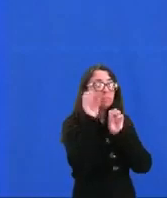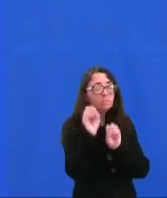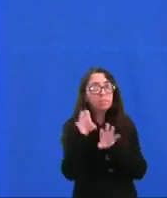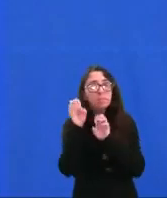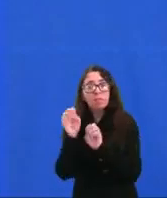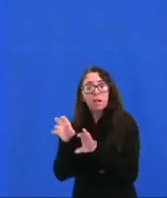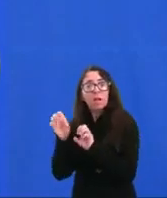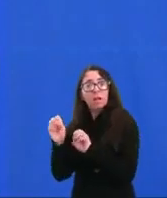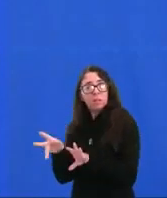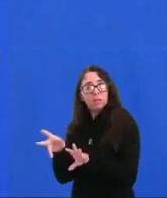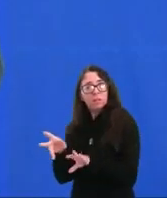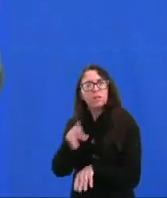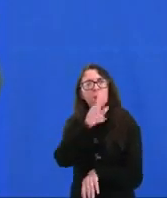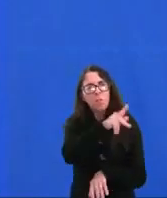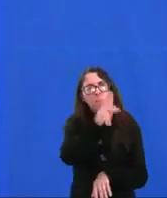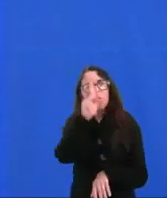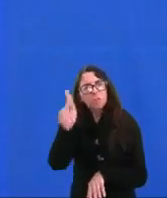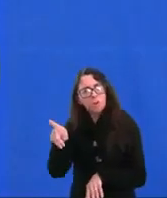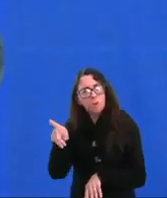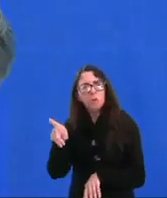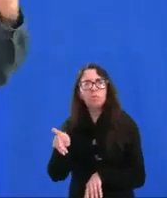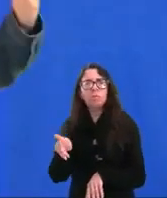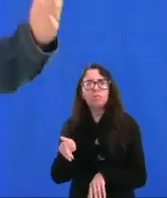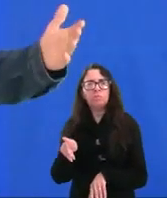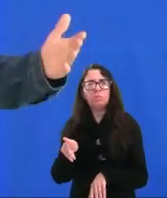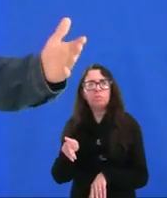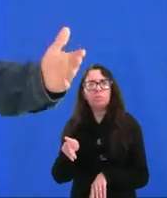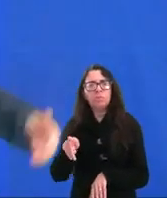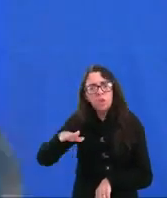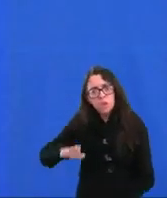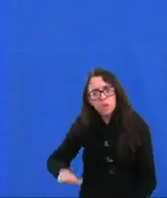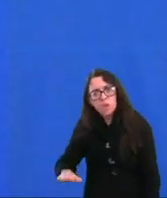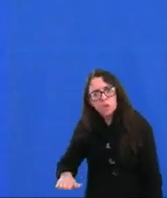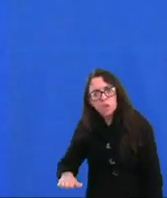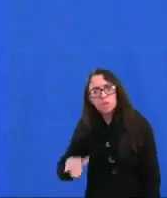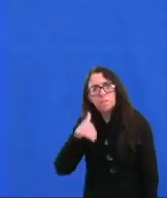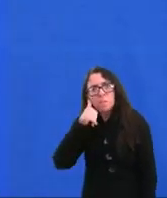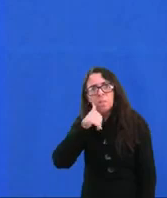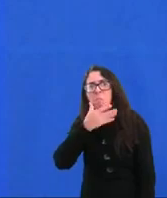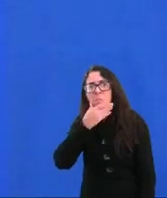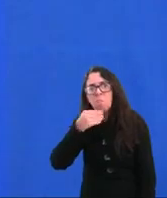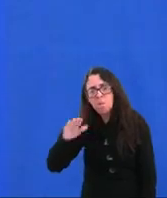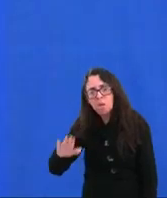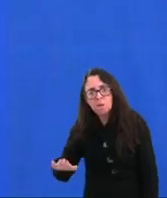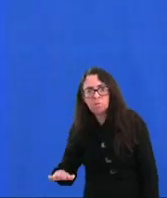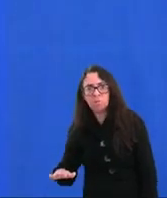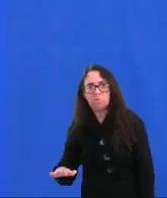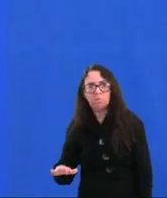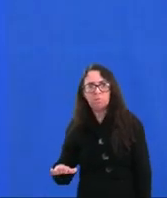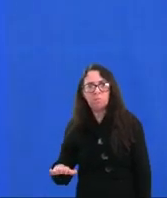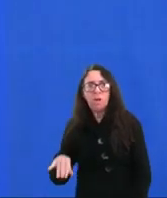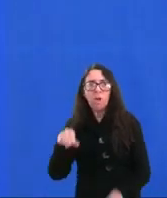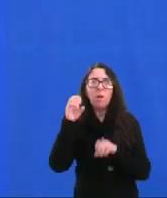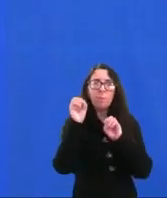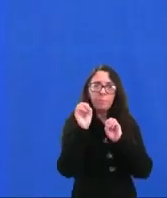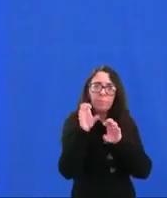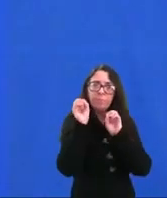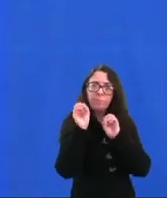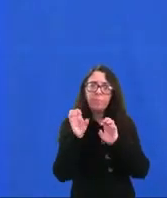eu. Eu vou para a igreja para mostrar que eu tenho dando apoio. Não, amados.